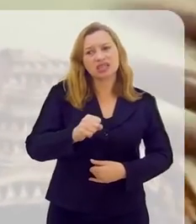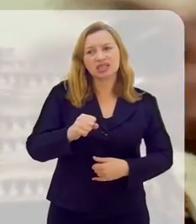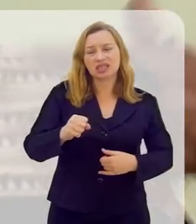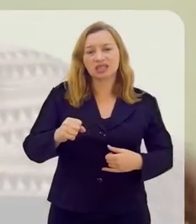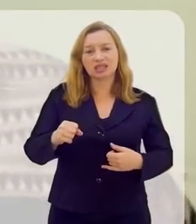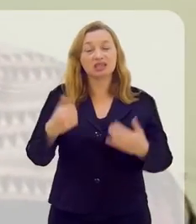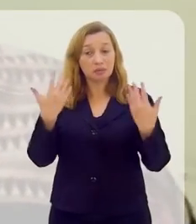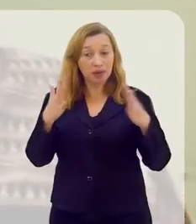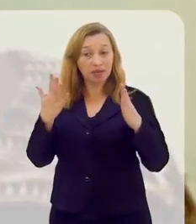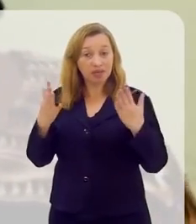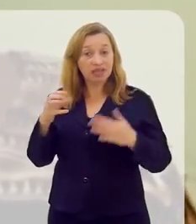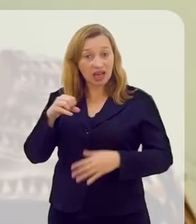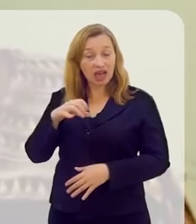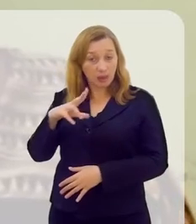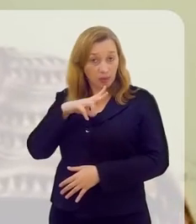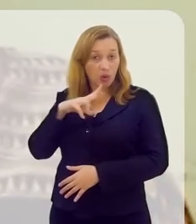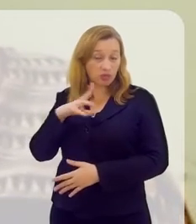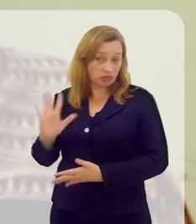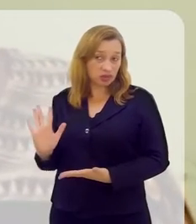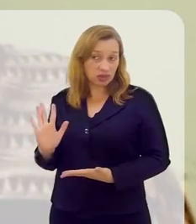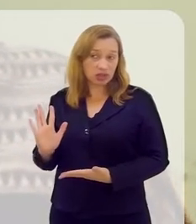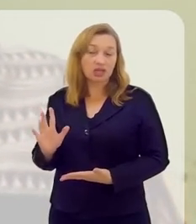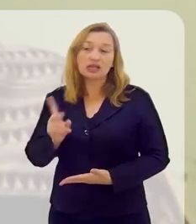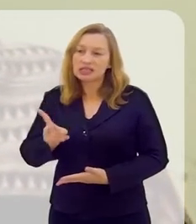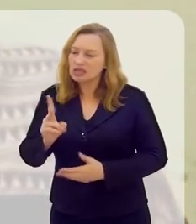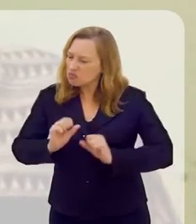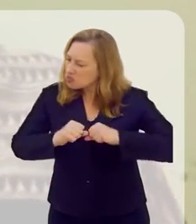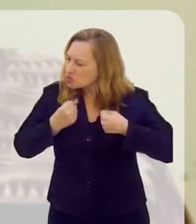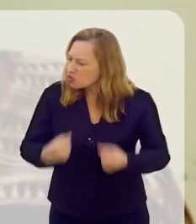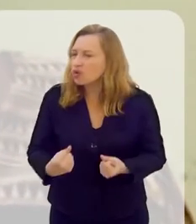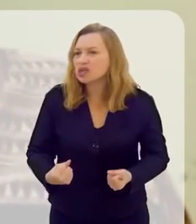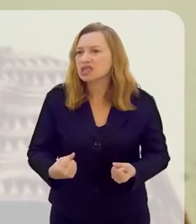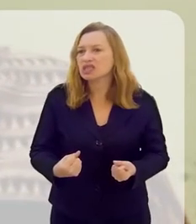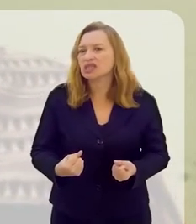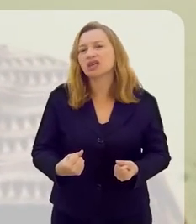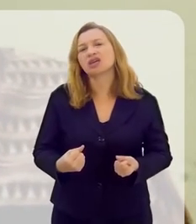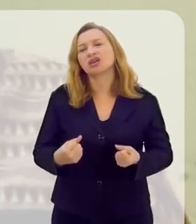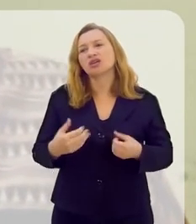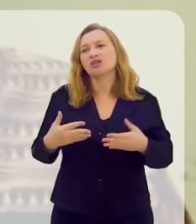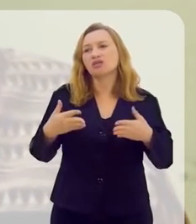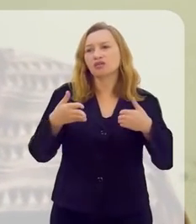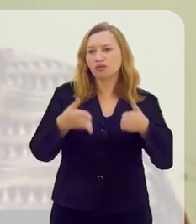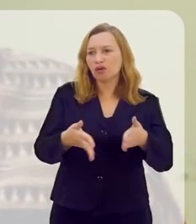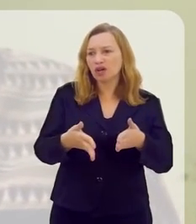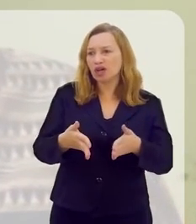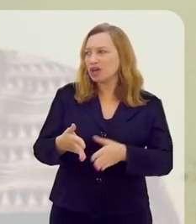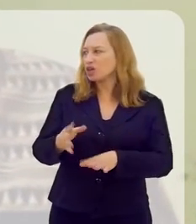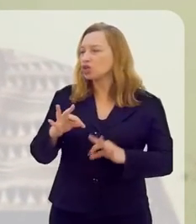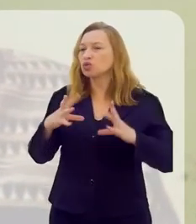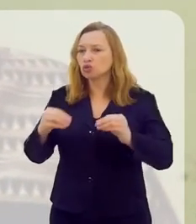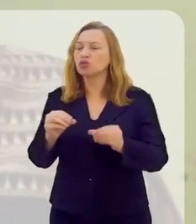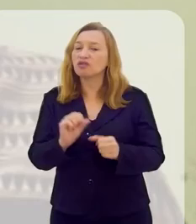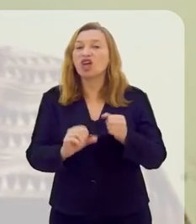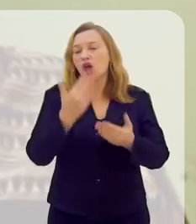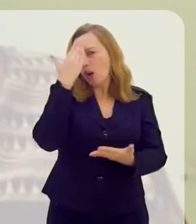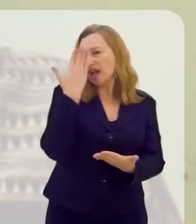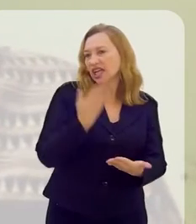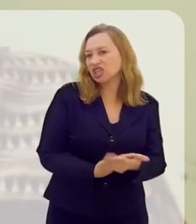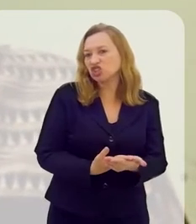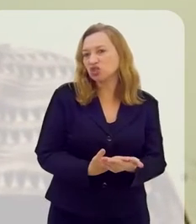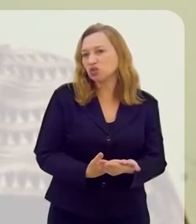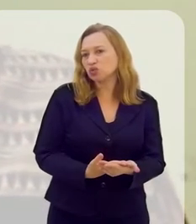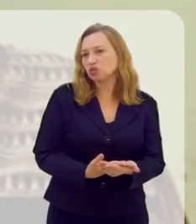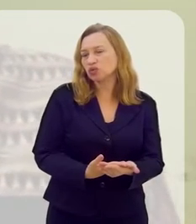esse autoelogio. Eu sempre fui muito dedicada, eu sempre me destaquei nas coisas que eu fiz. Então, eu